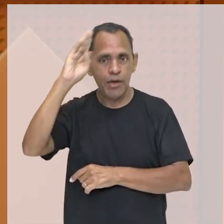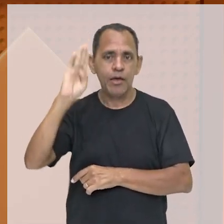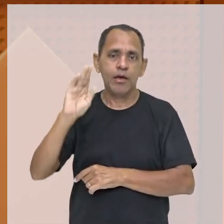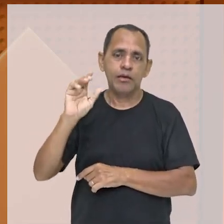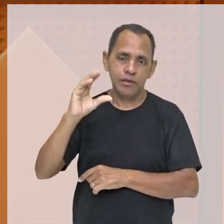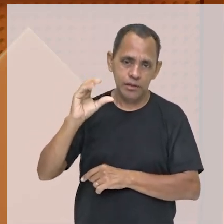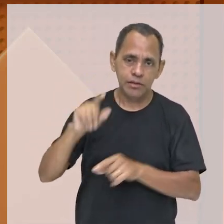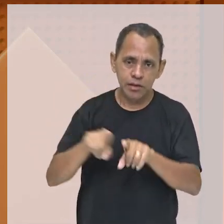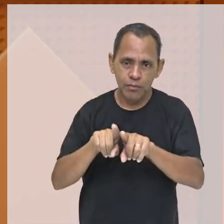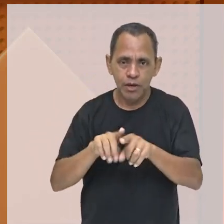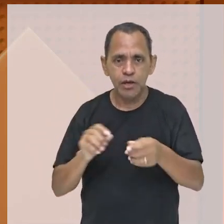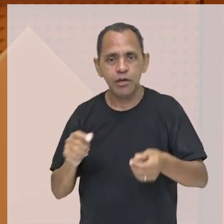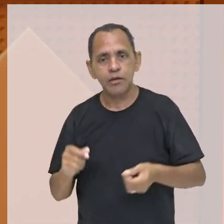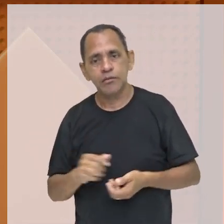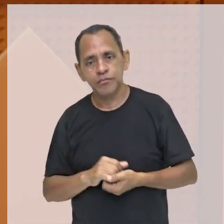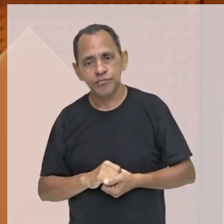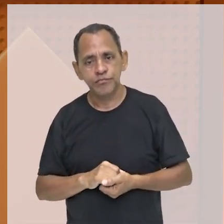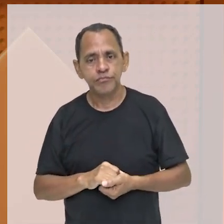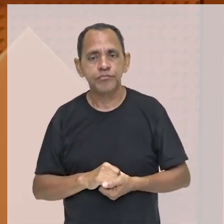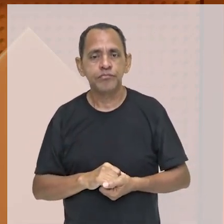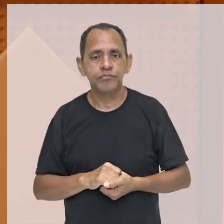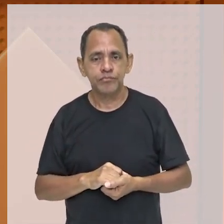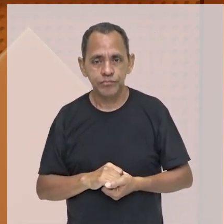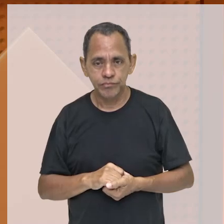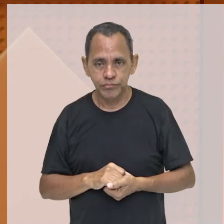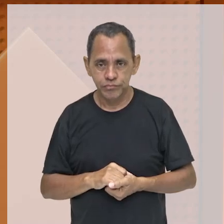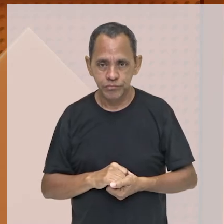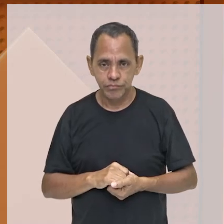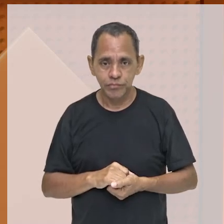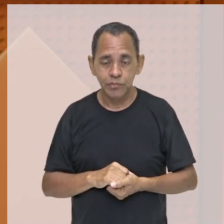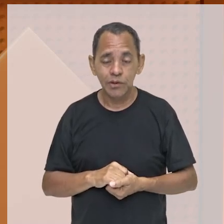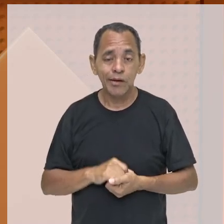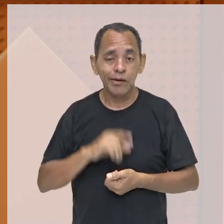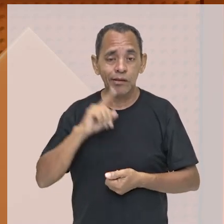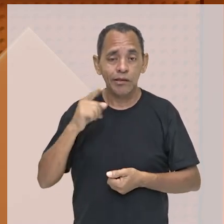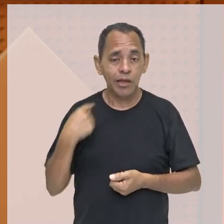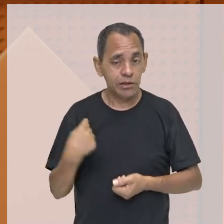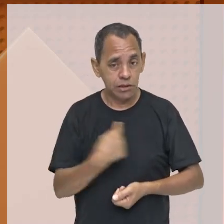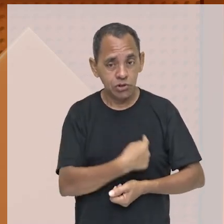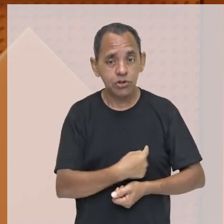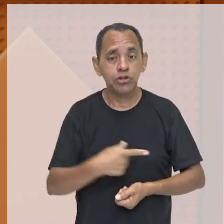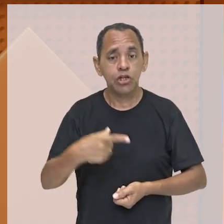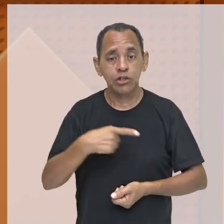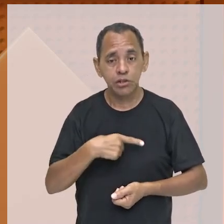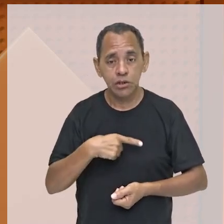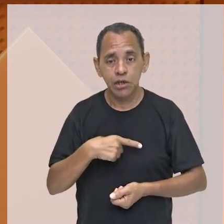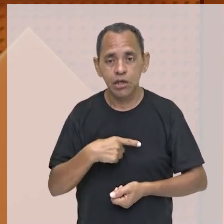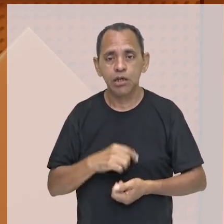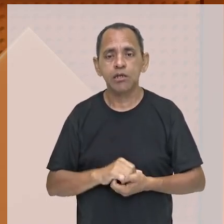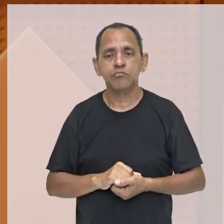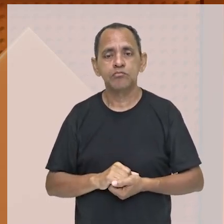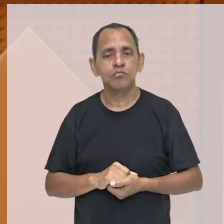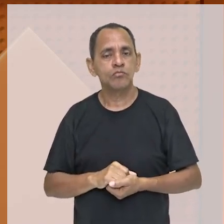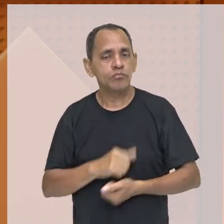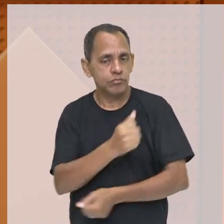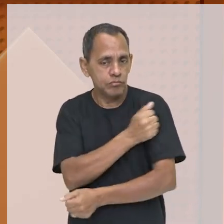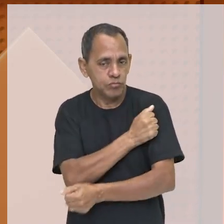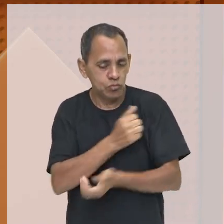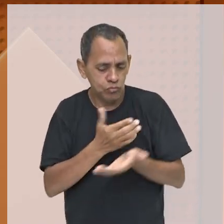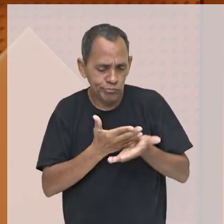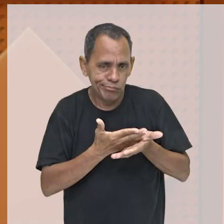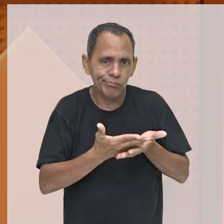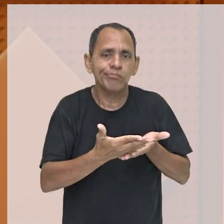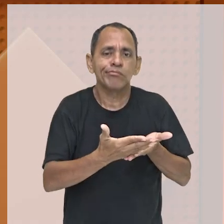não é isso? 20 e tantas letras. Enquanto que lá na China, por exemplo, para um aluno iniciar